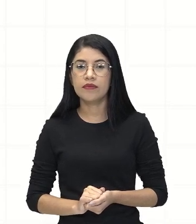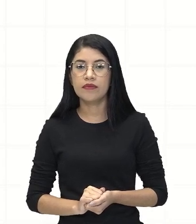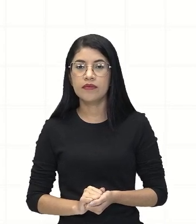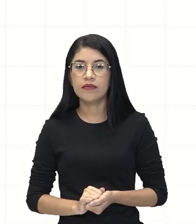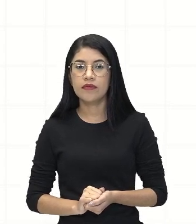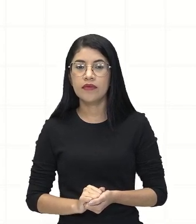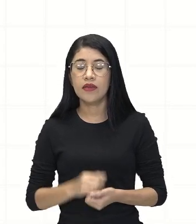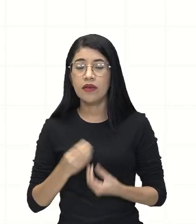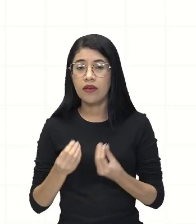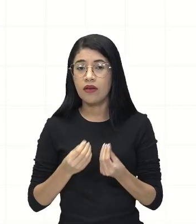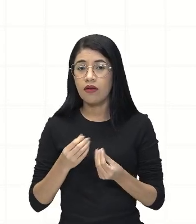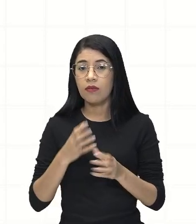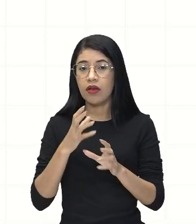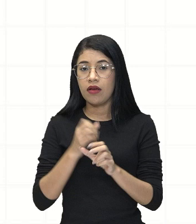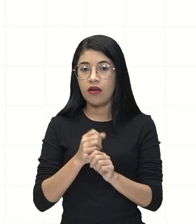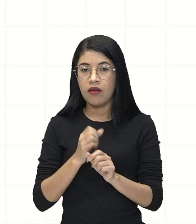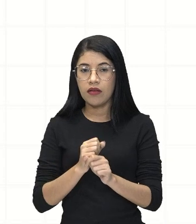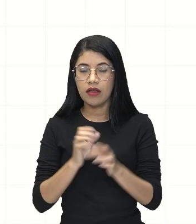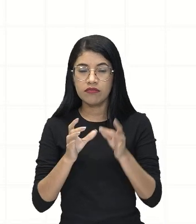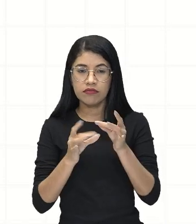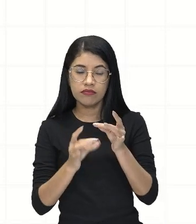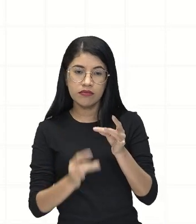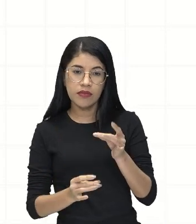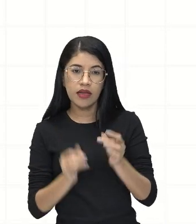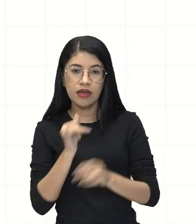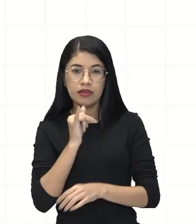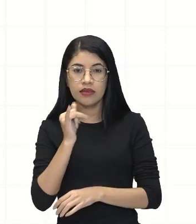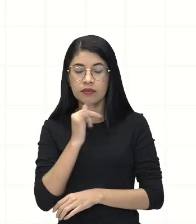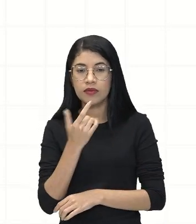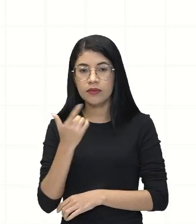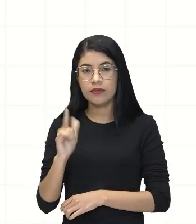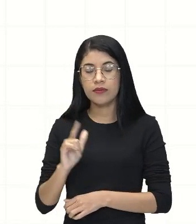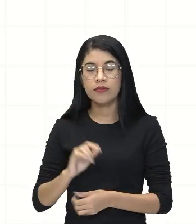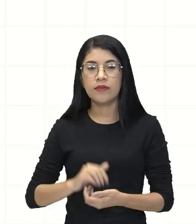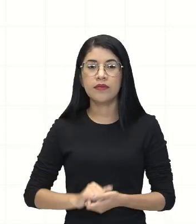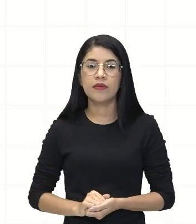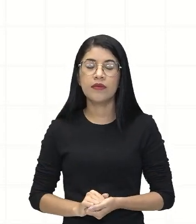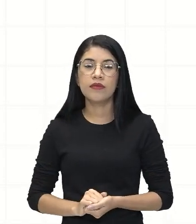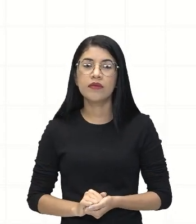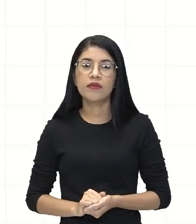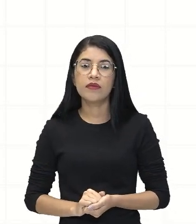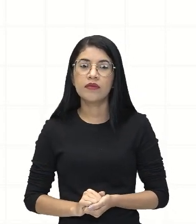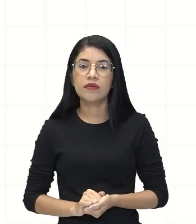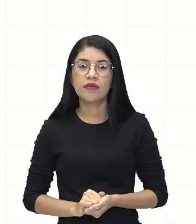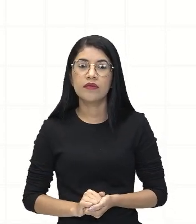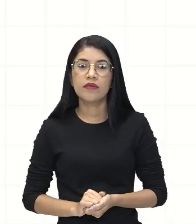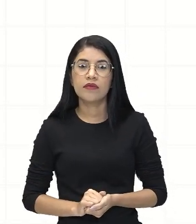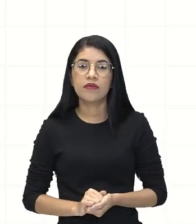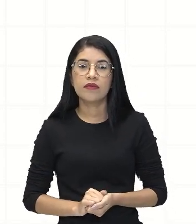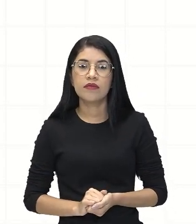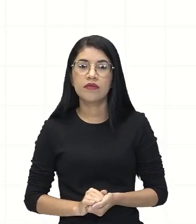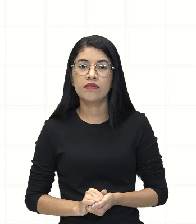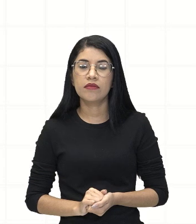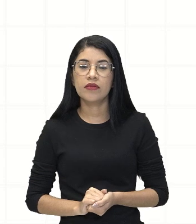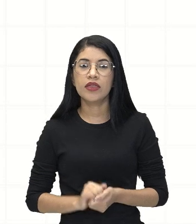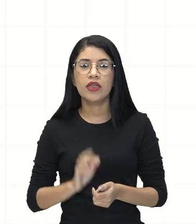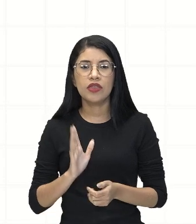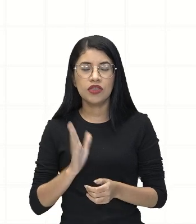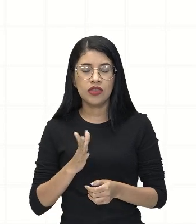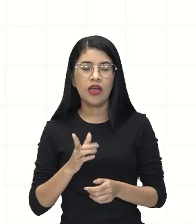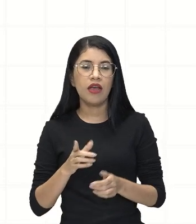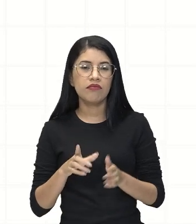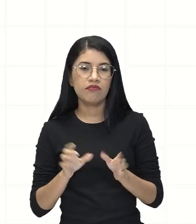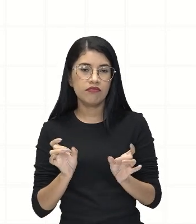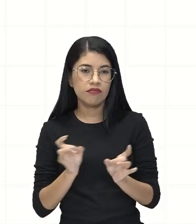vamos ver aqui como é que fica os demais exemplos, beleza? Então, ó, aqui apesar de já ter comido um passo, a